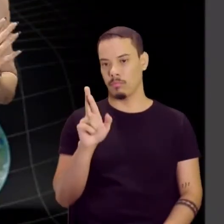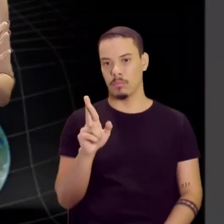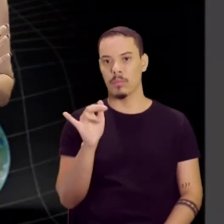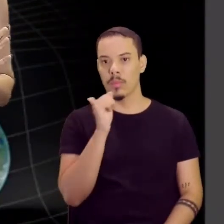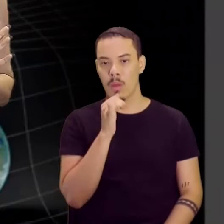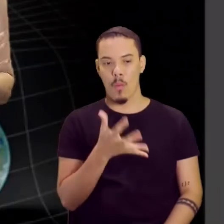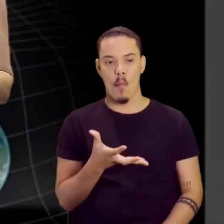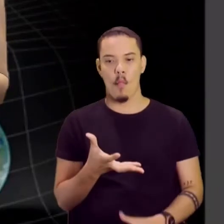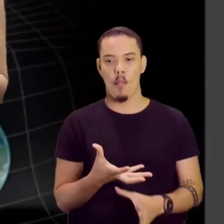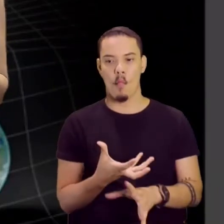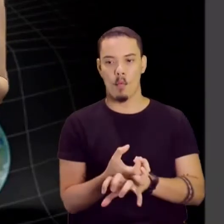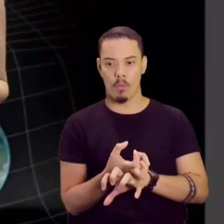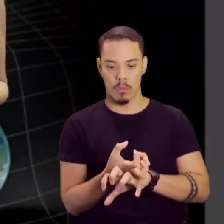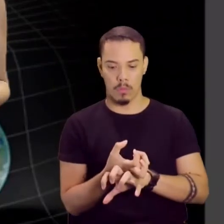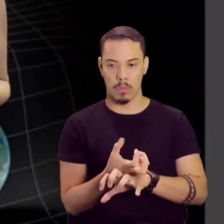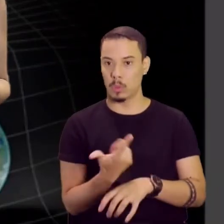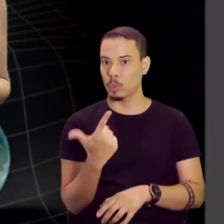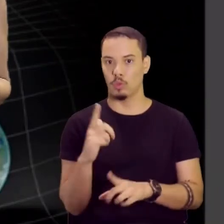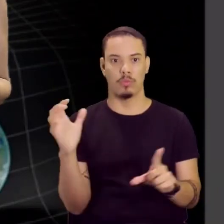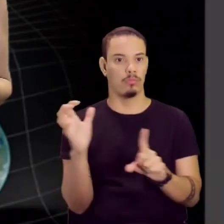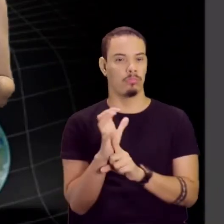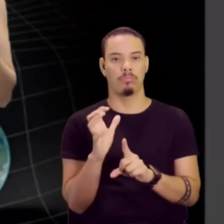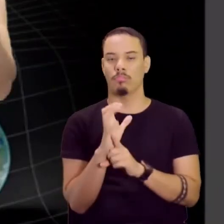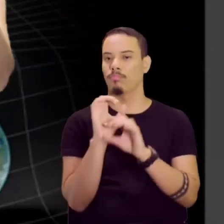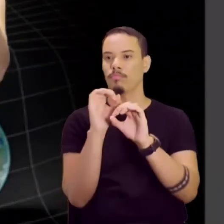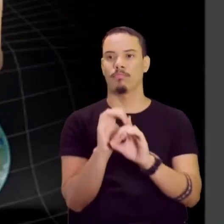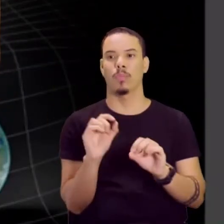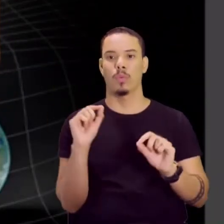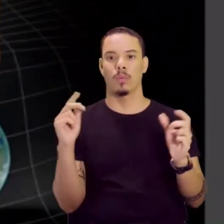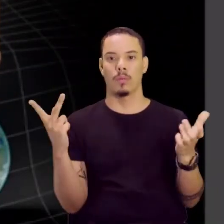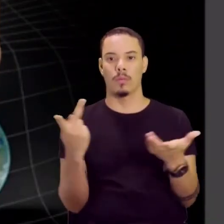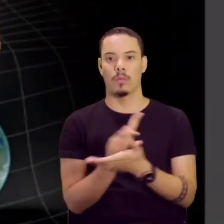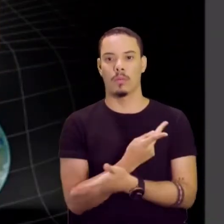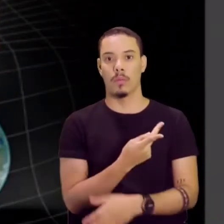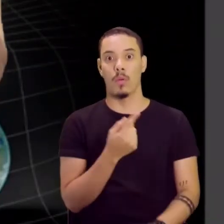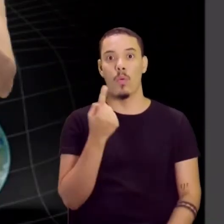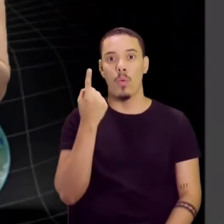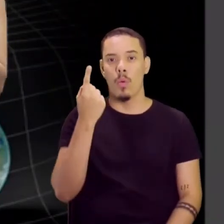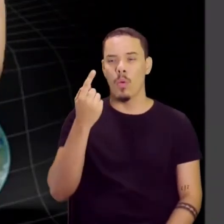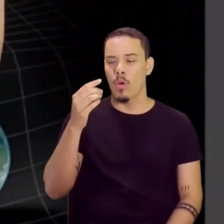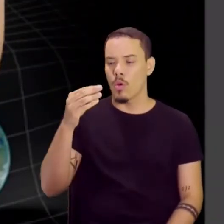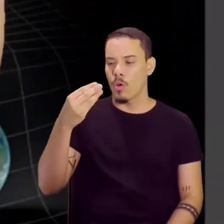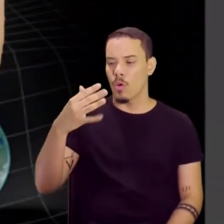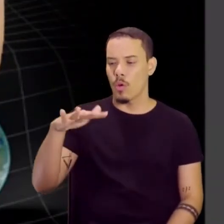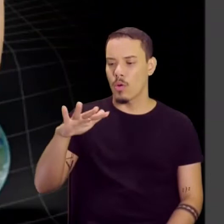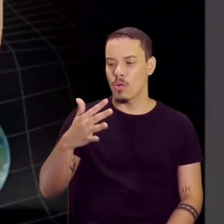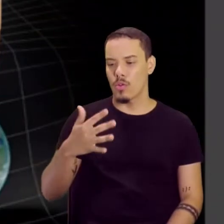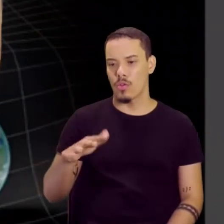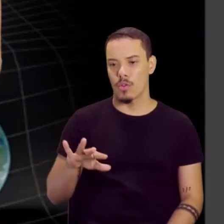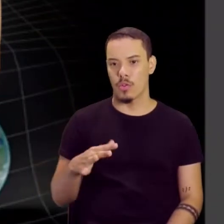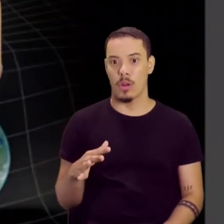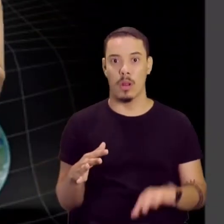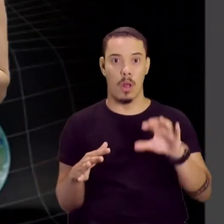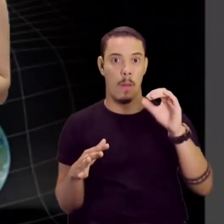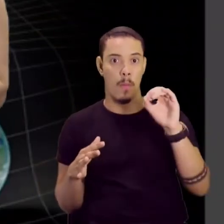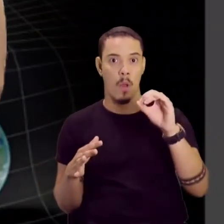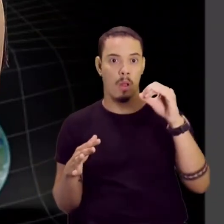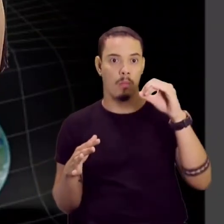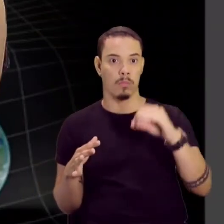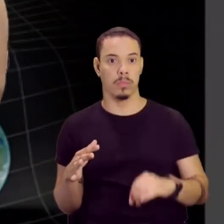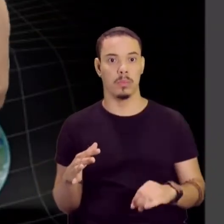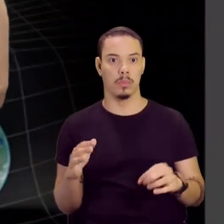conseguiu tirar o ar, não tem influência do ar, o que vai acontecer? Se eu jogar uma pena, uma pluma e uma bola de boliche, elas vão